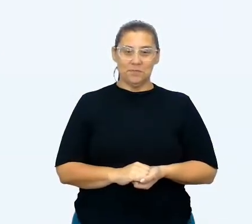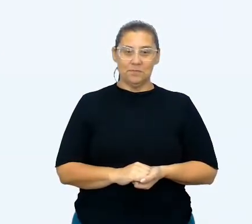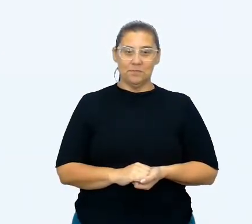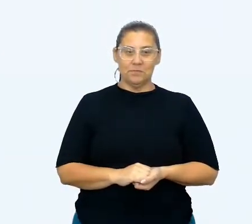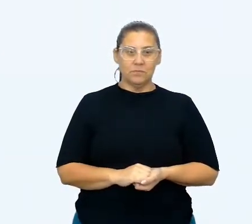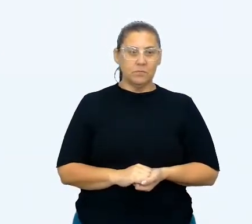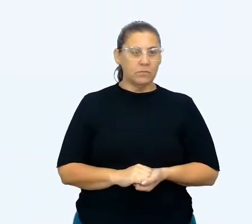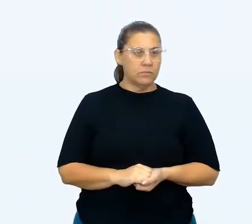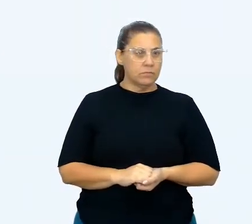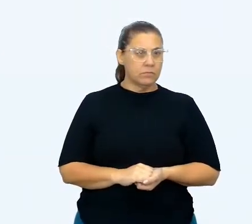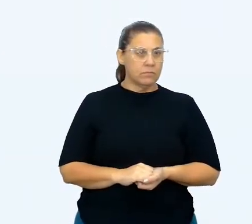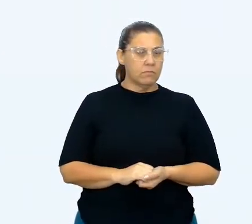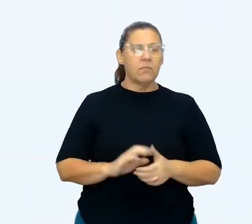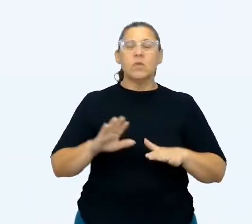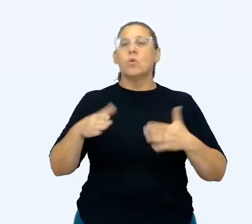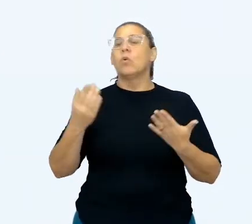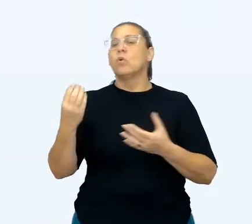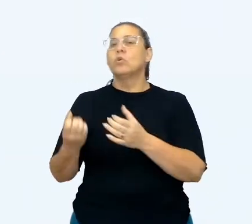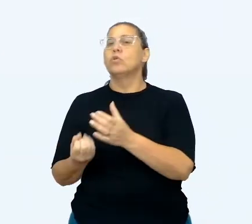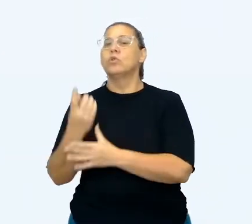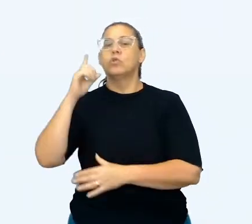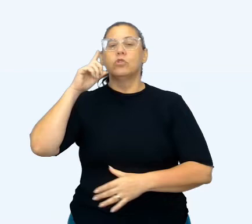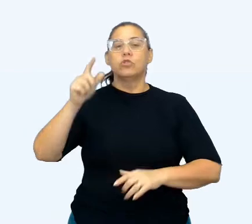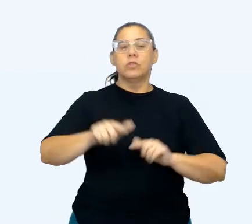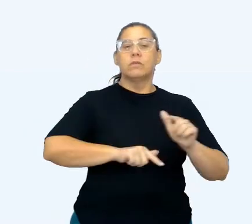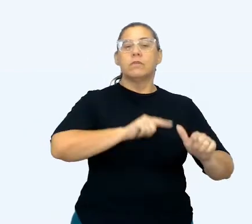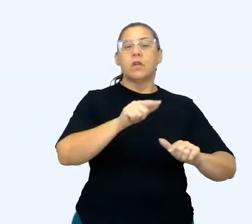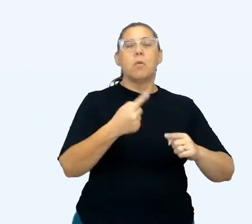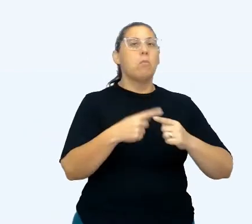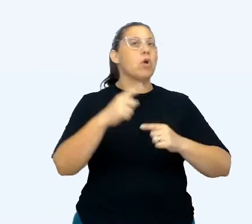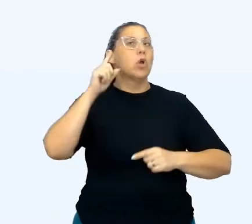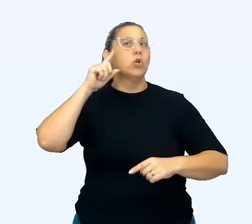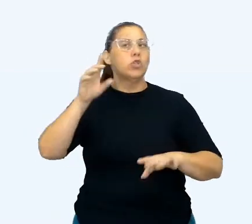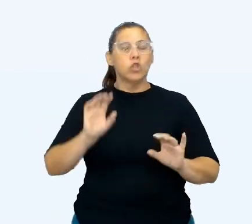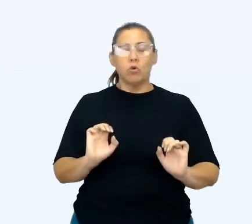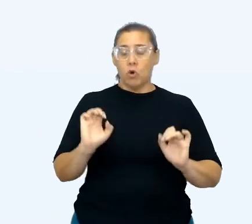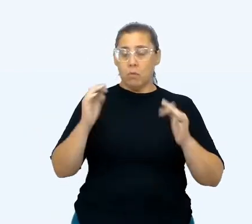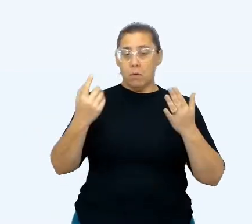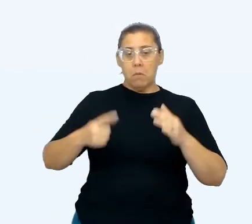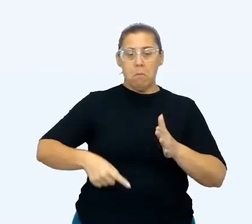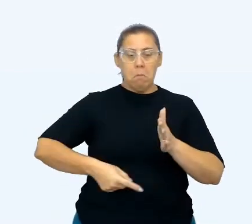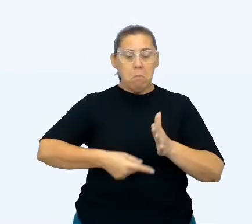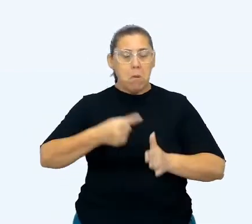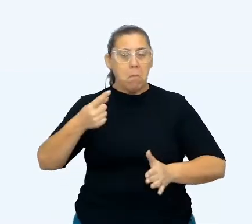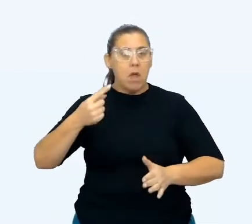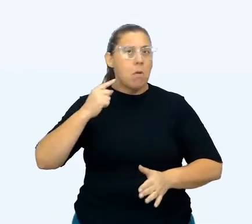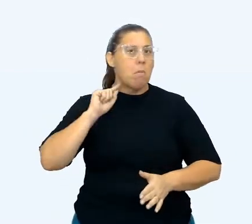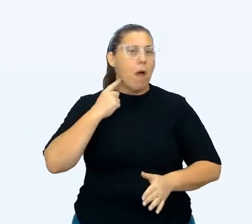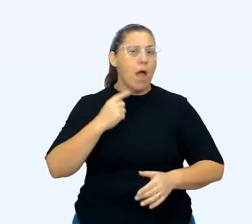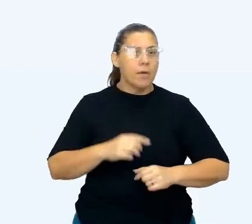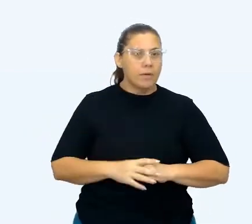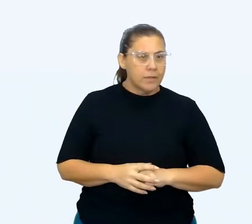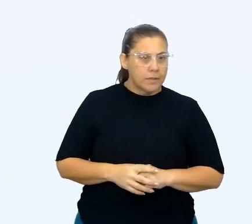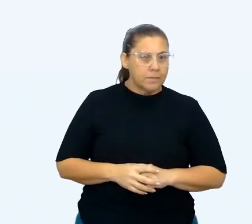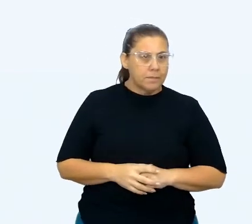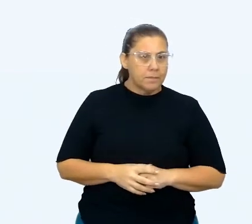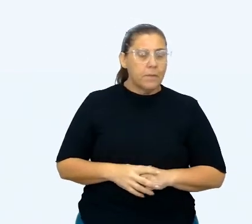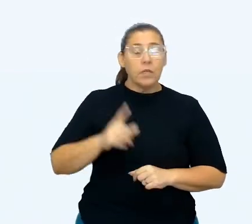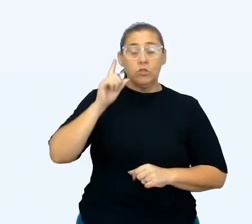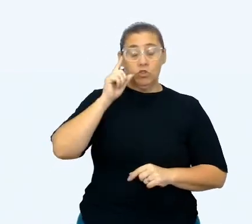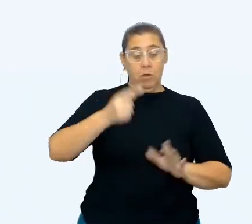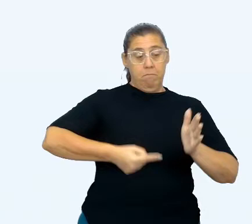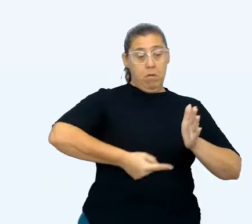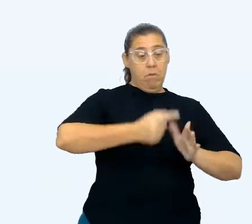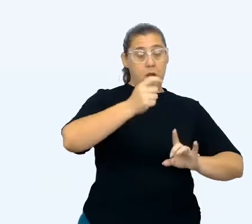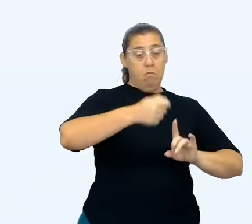Você sabe qual é a origem do Dia do Trabalhador e por que a data é comemorada em 1º de maio? O Repórter Brasil explica. No dia